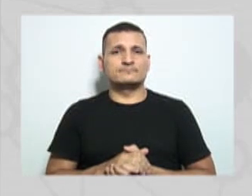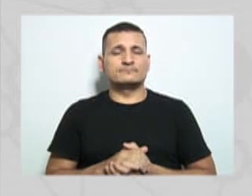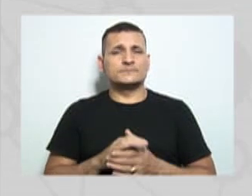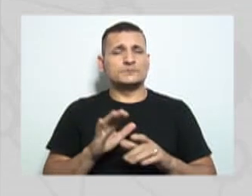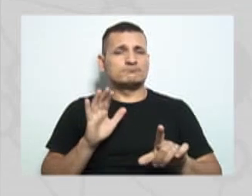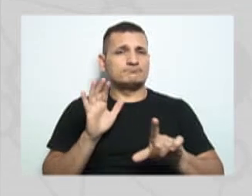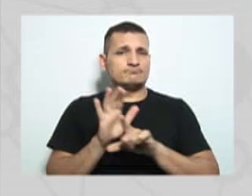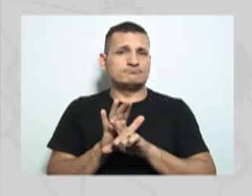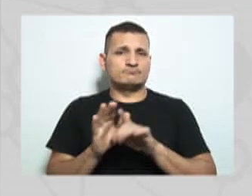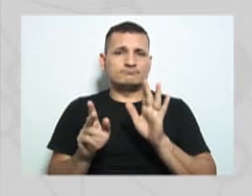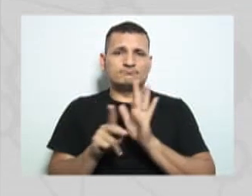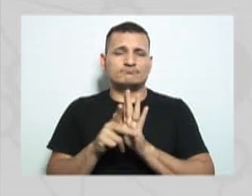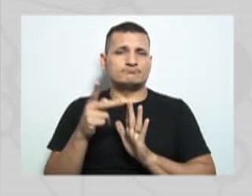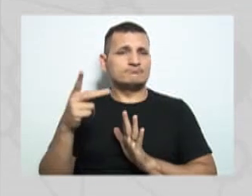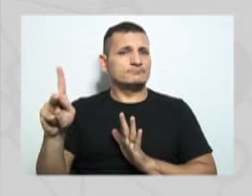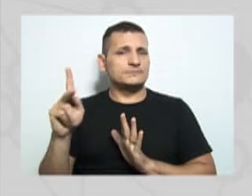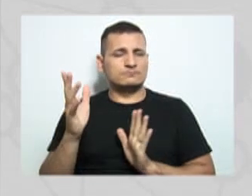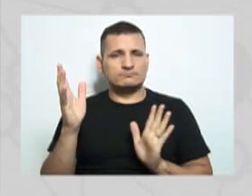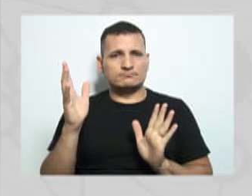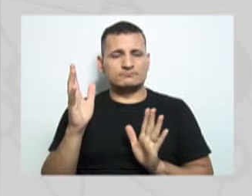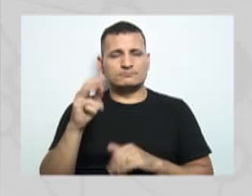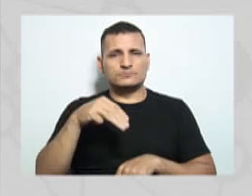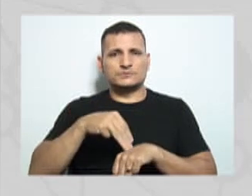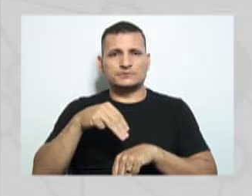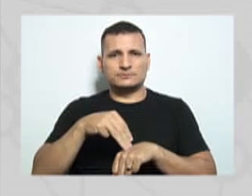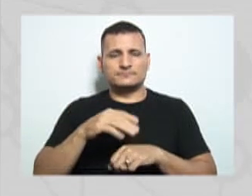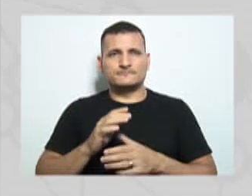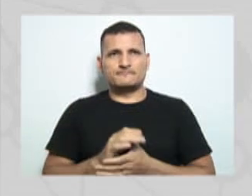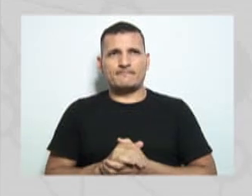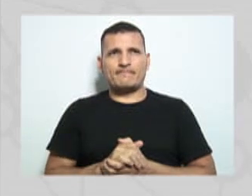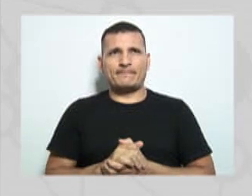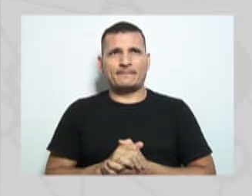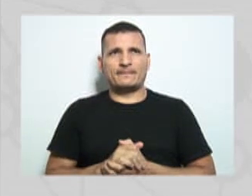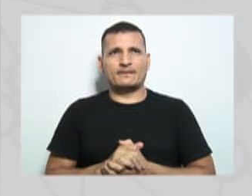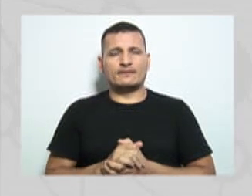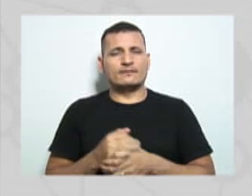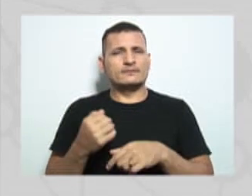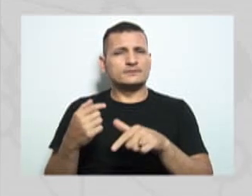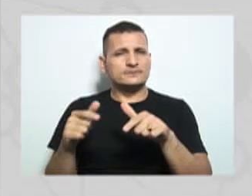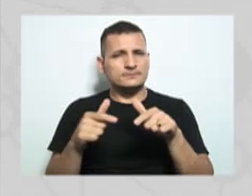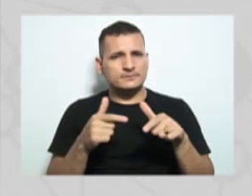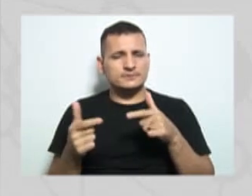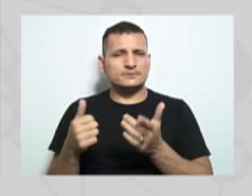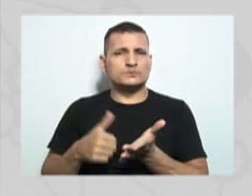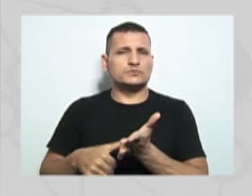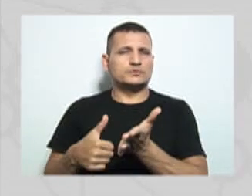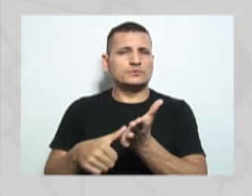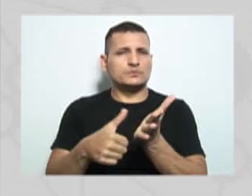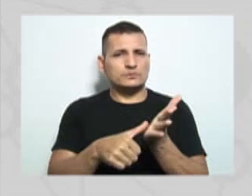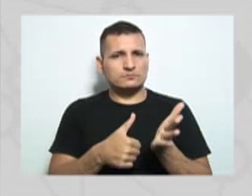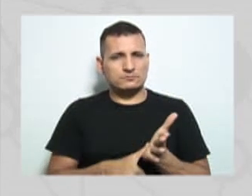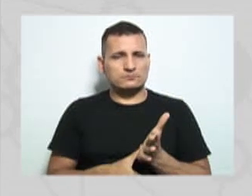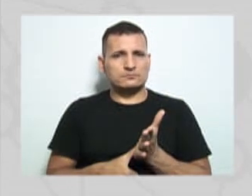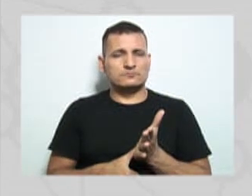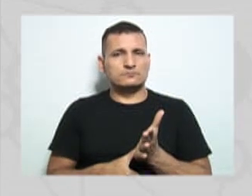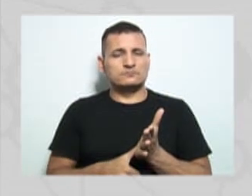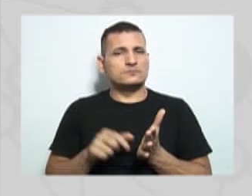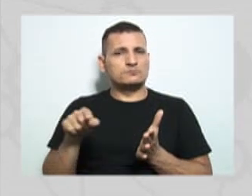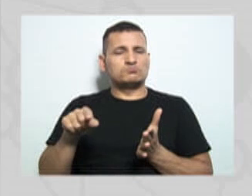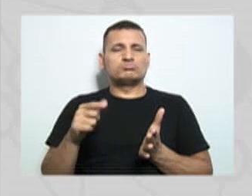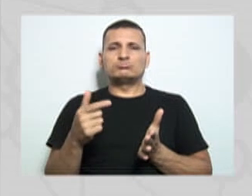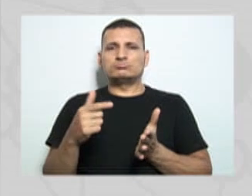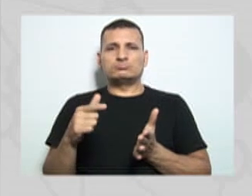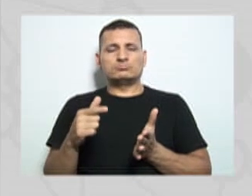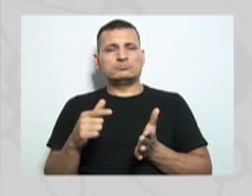a legislação do município, certo? A apresentação de serviços a cooperados não caracteriza a operação